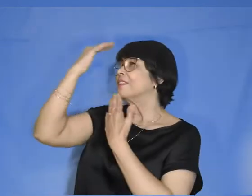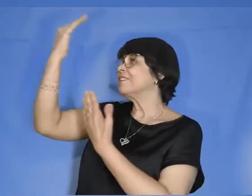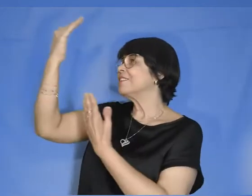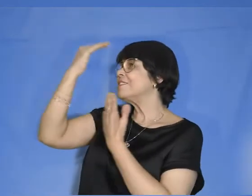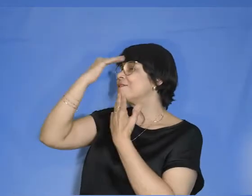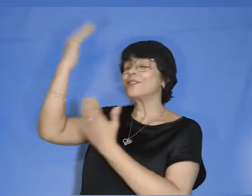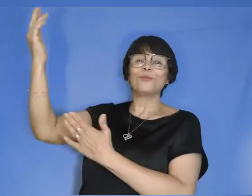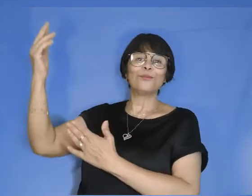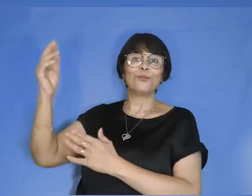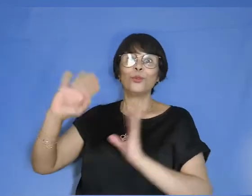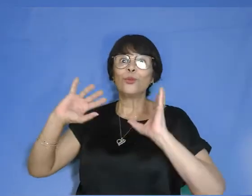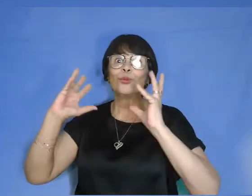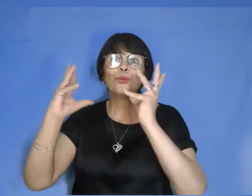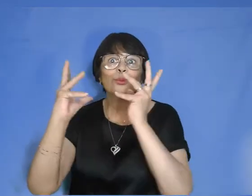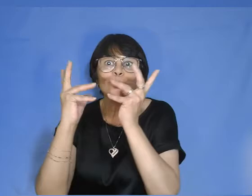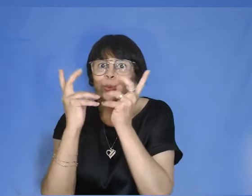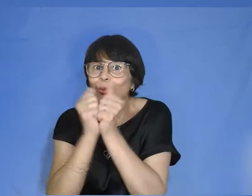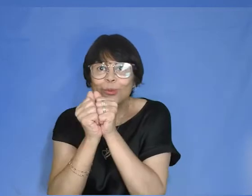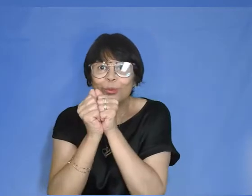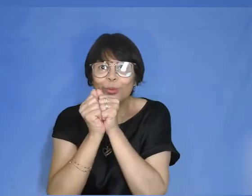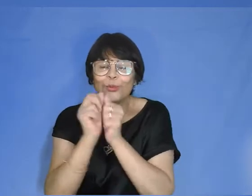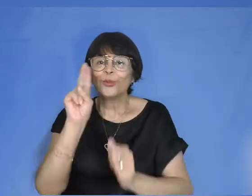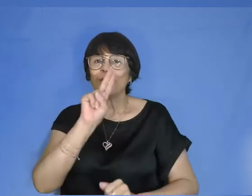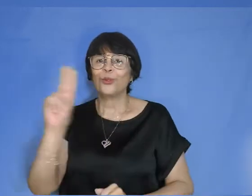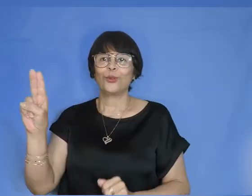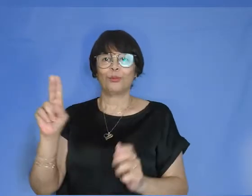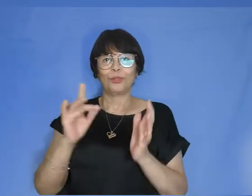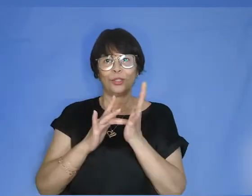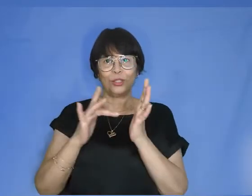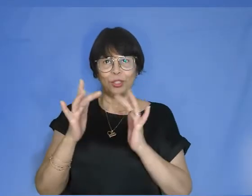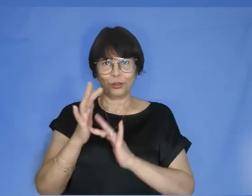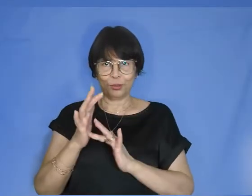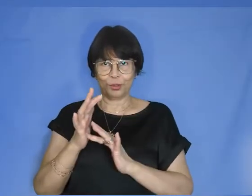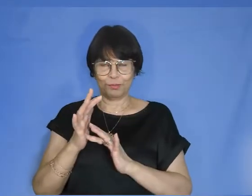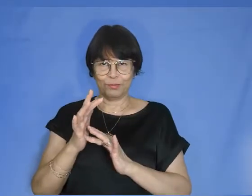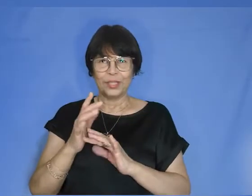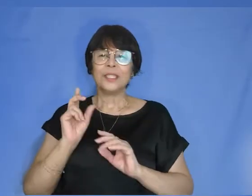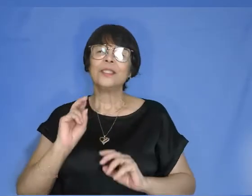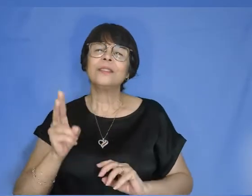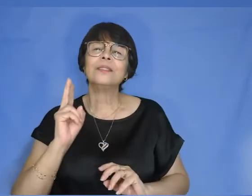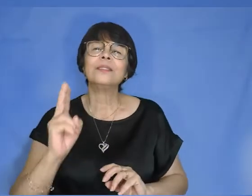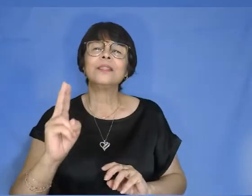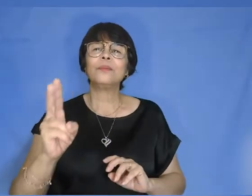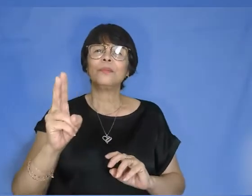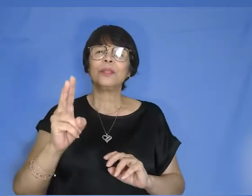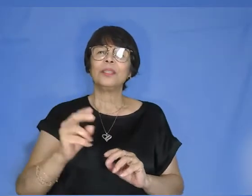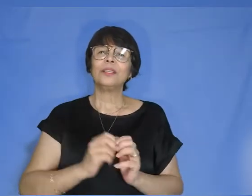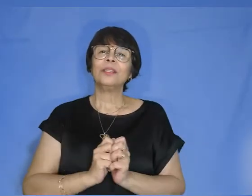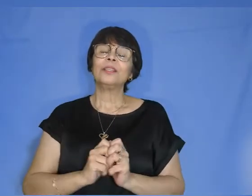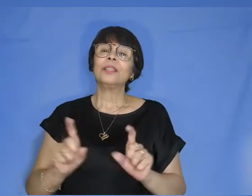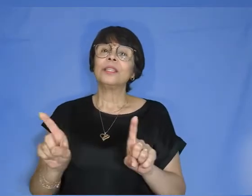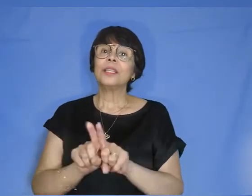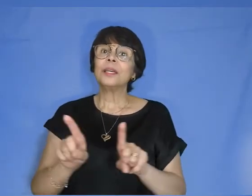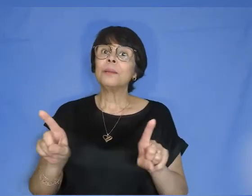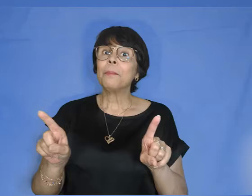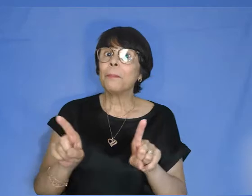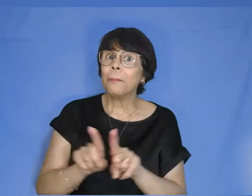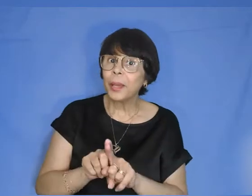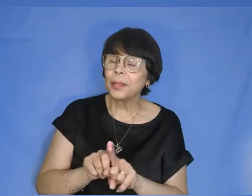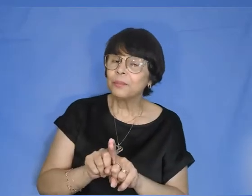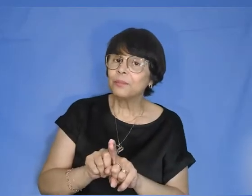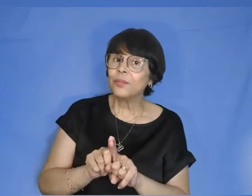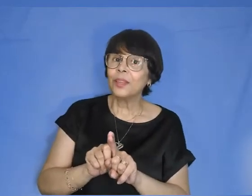em nome do nosso Senhor Jesus Cristo, sujeitando-vos uns aos outros no temor de Cristo. Todas